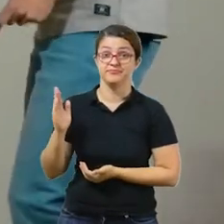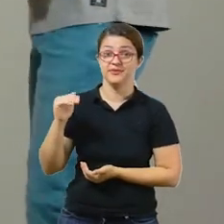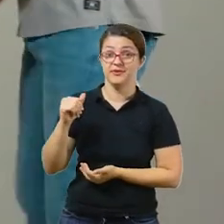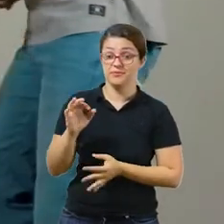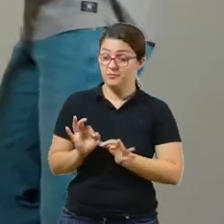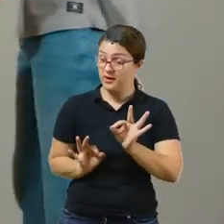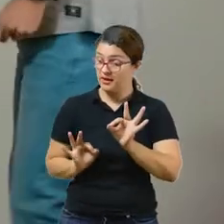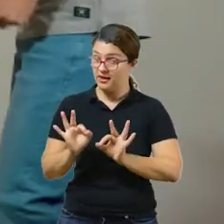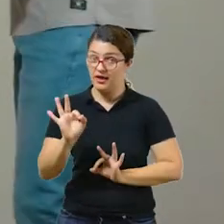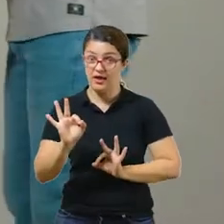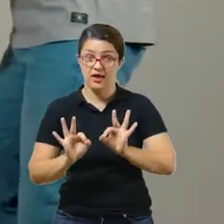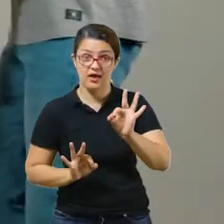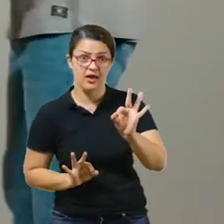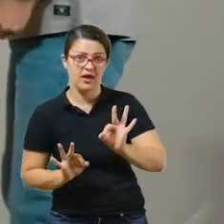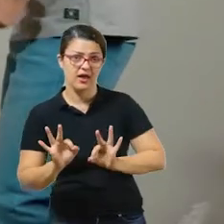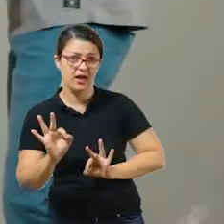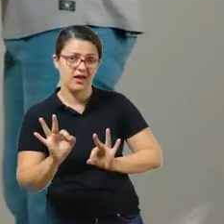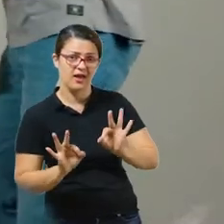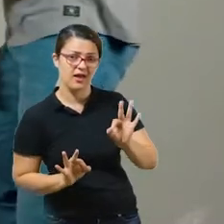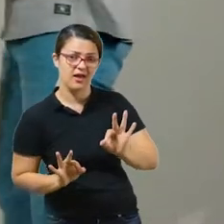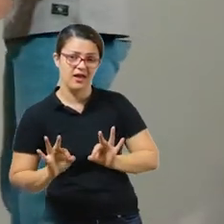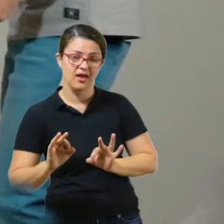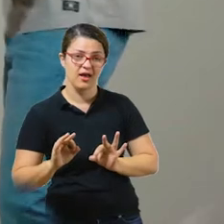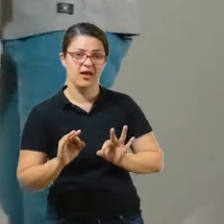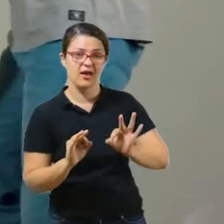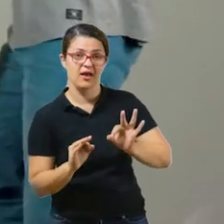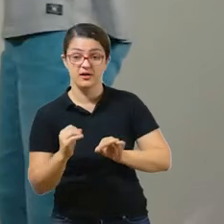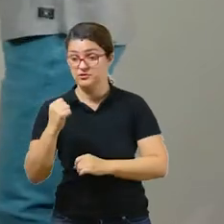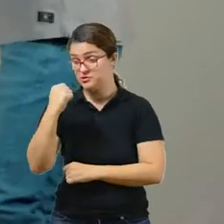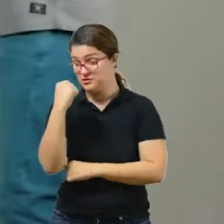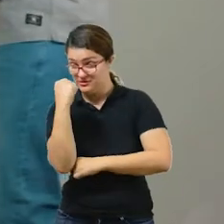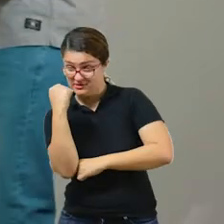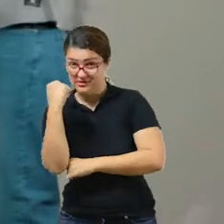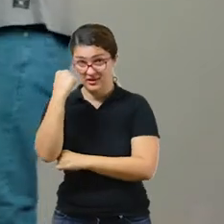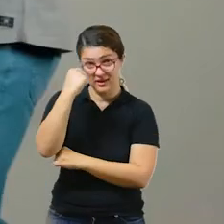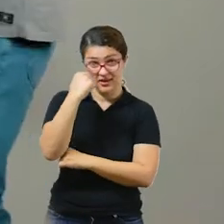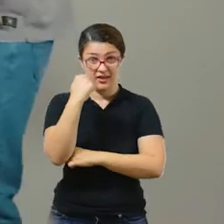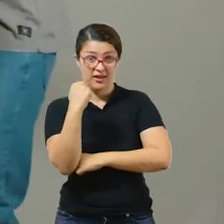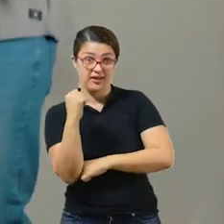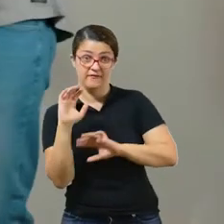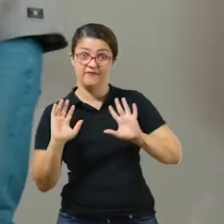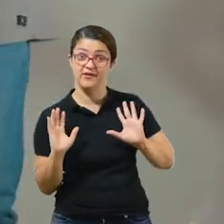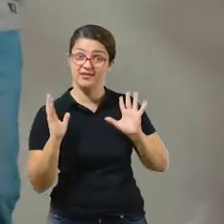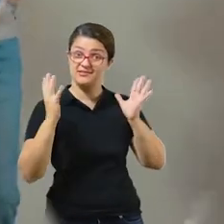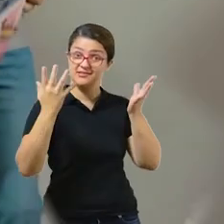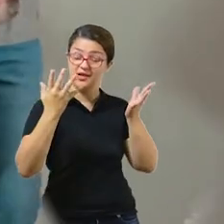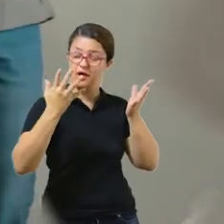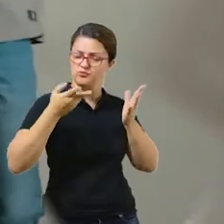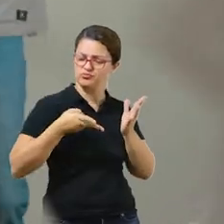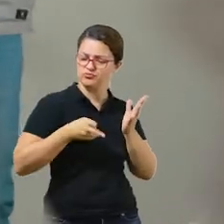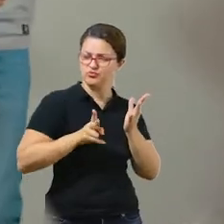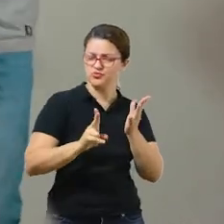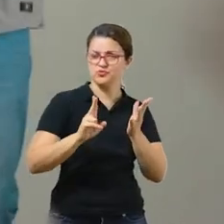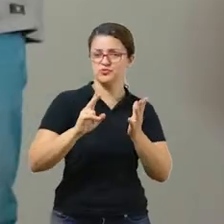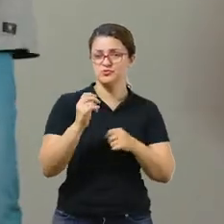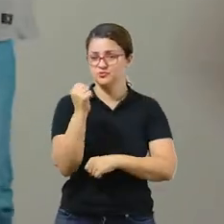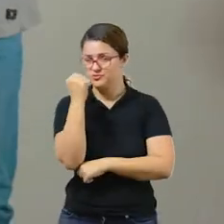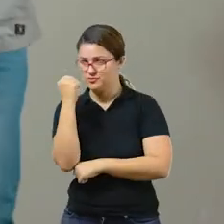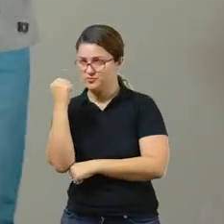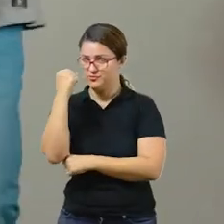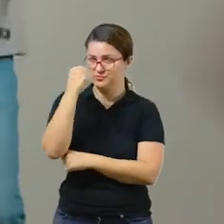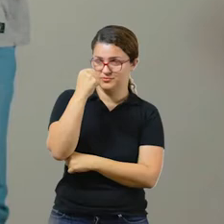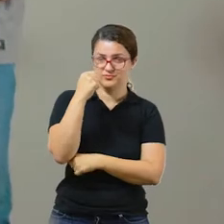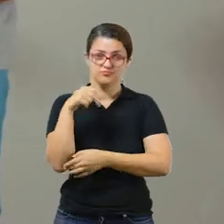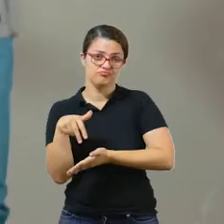Agora, vamos todos nos preparar para o grande baile. Segue a festança.